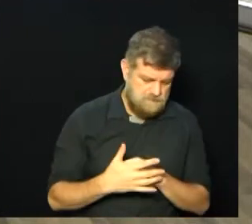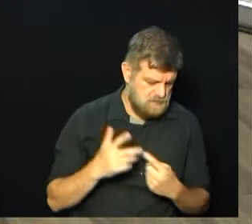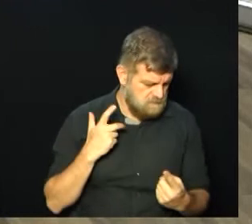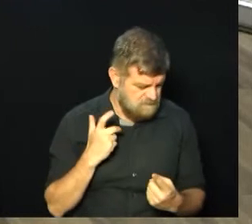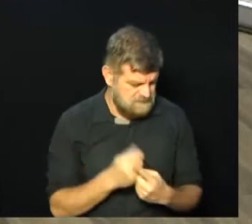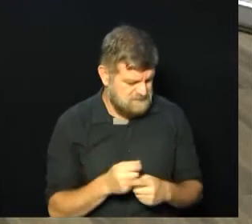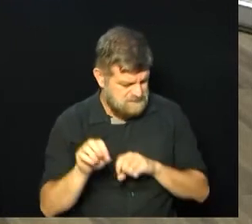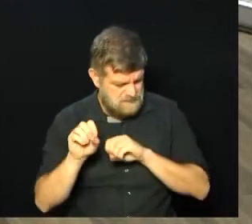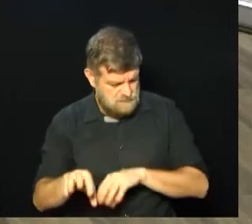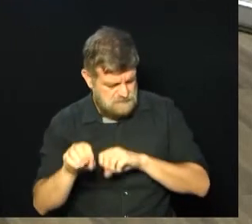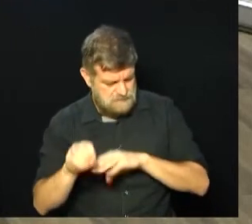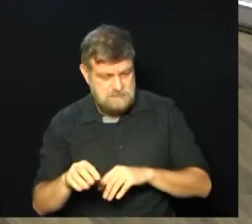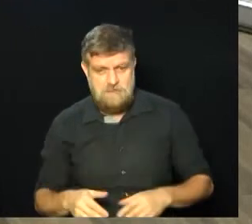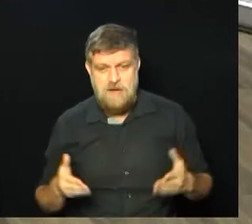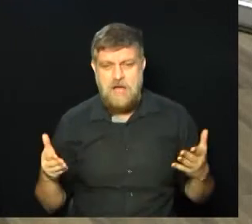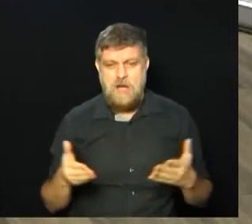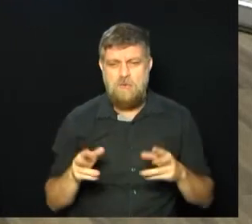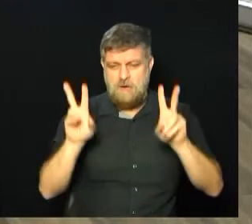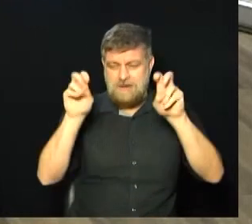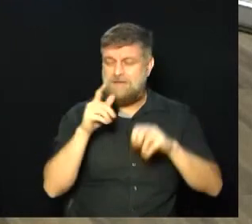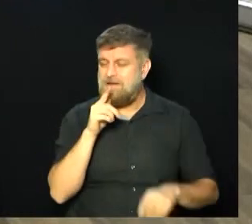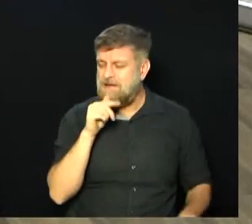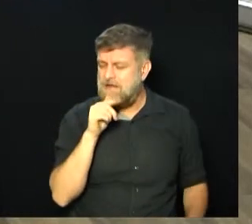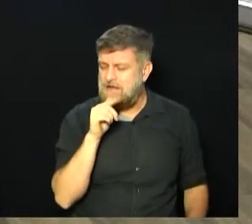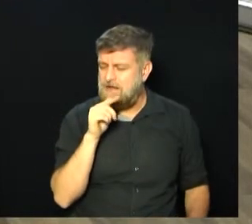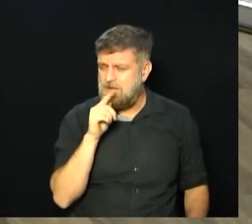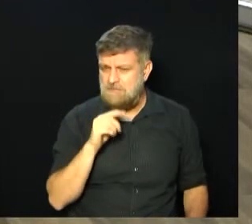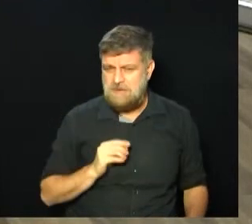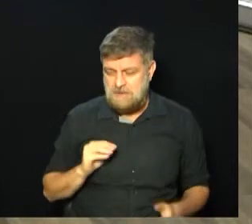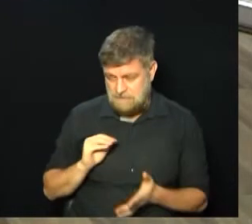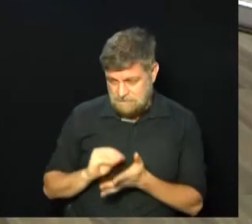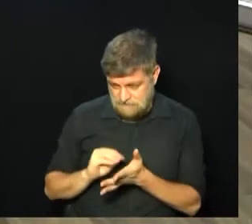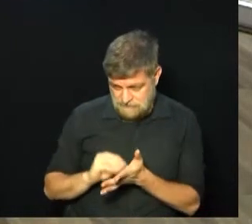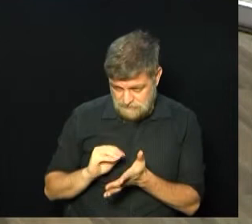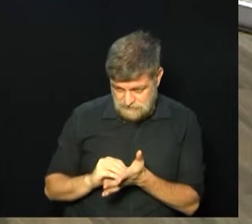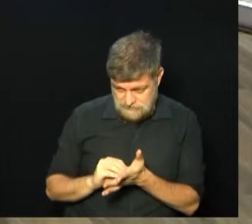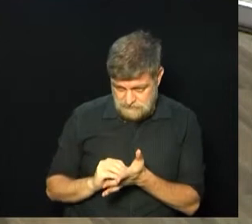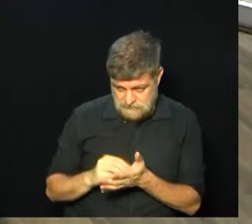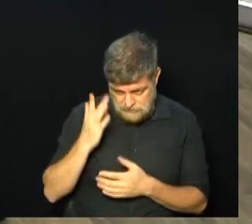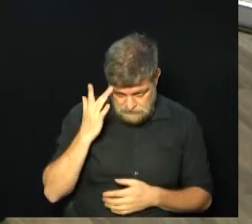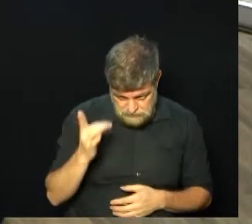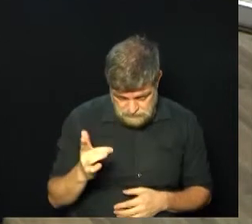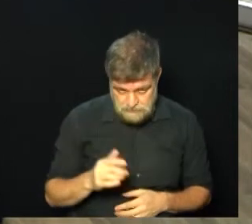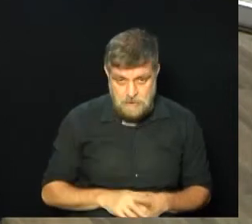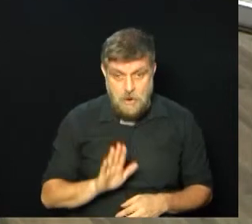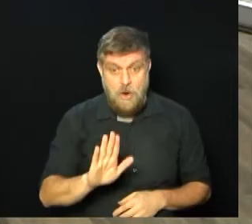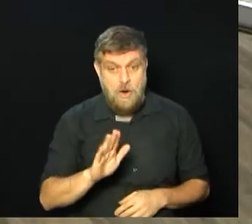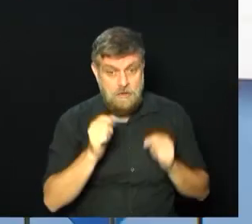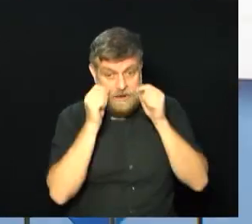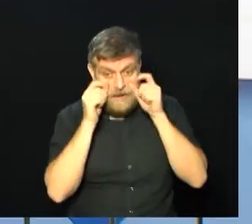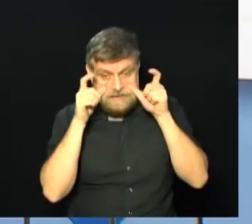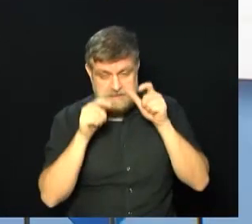vacinação de educação agora a gente vai falar de água falta de água amanhã me isso é atenção